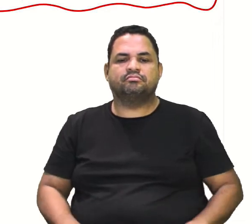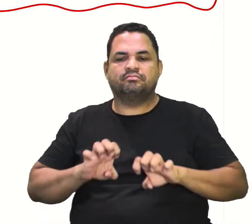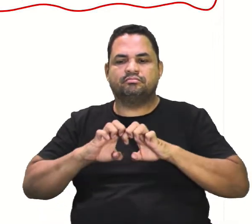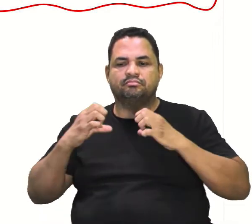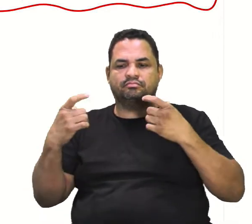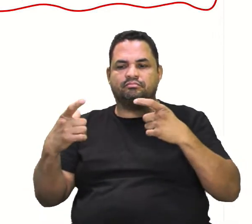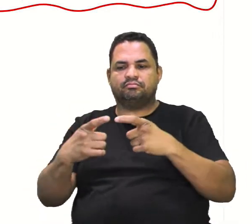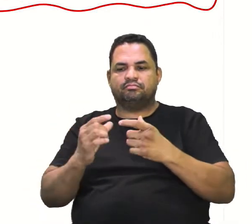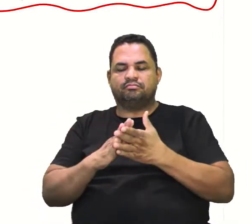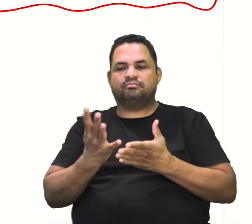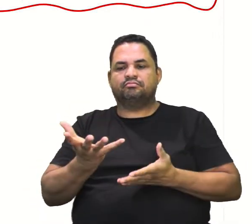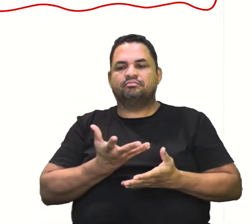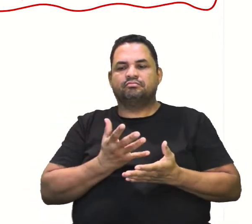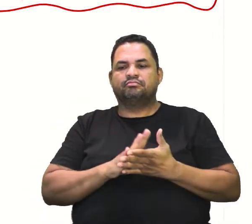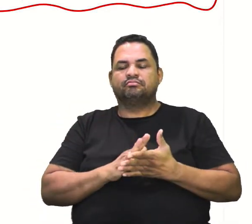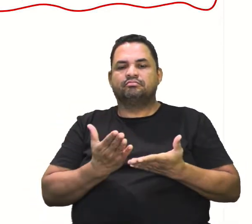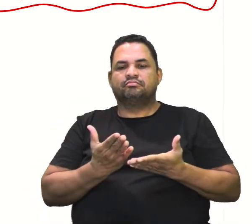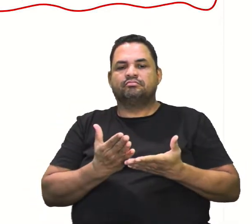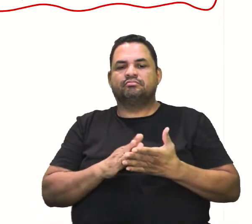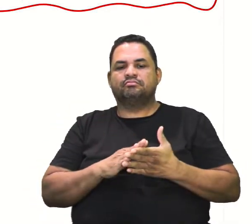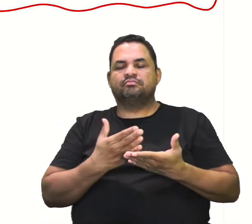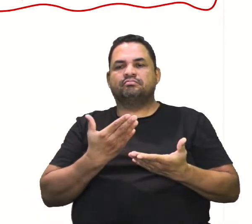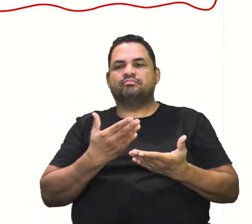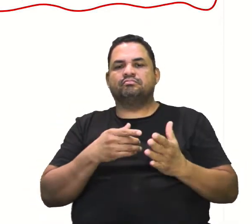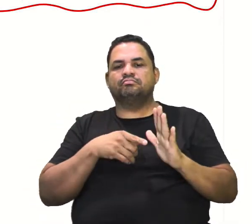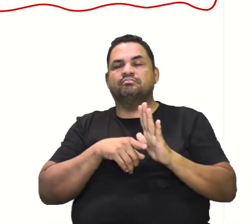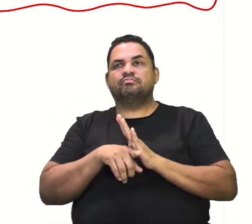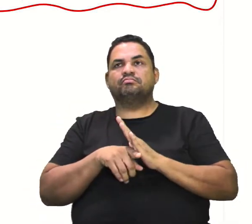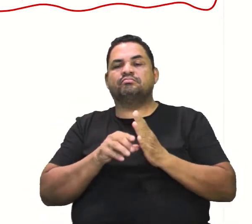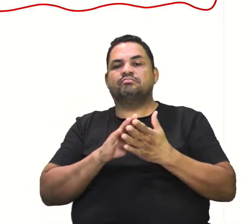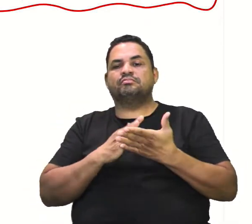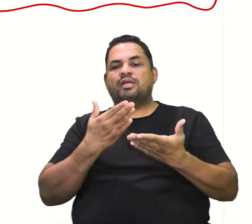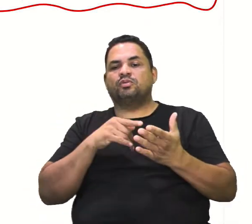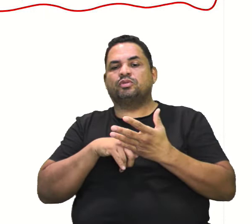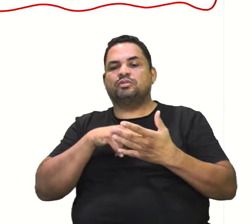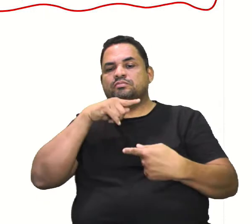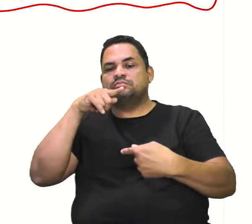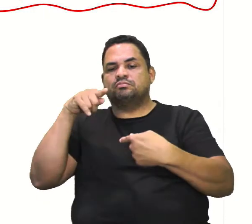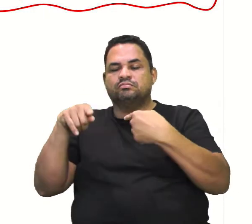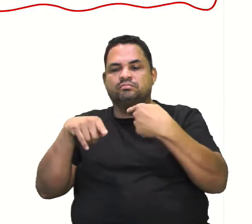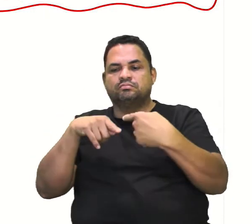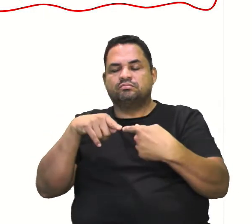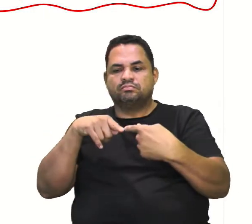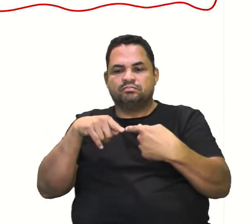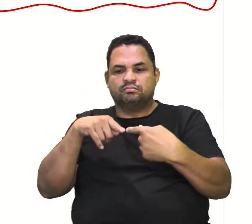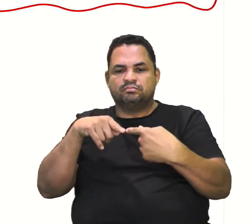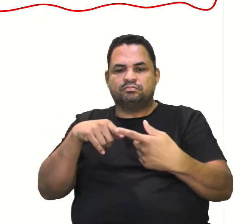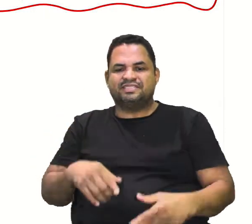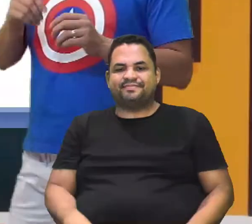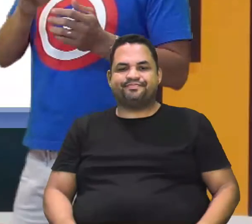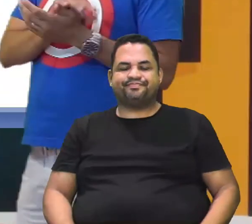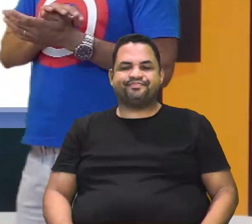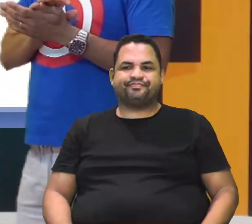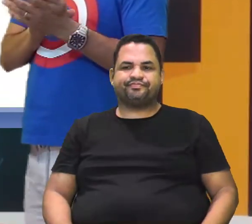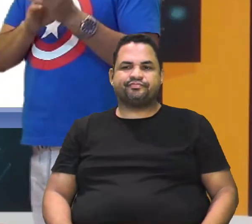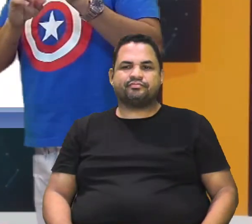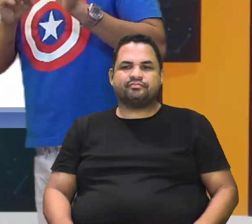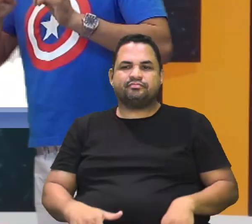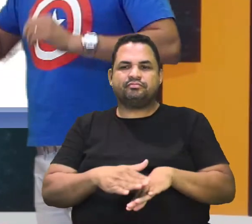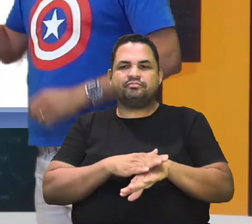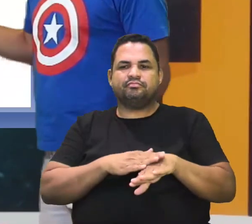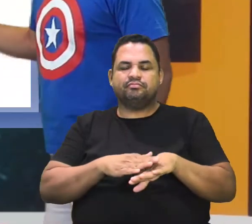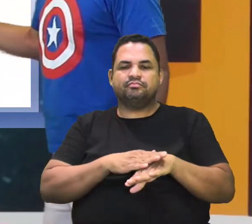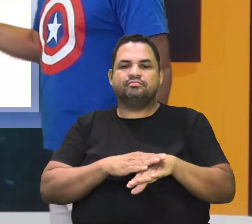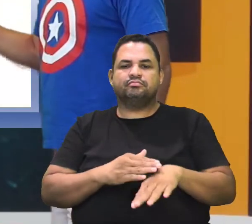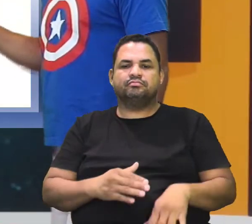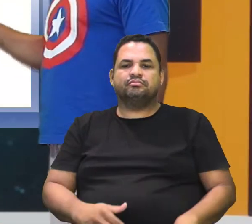elipse, e eu quiser, ele me pede lá no exercício foco, né? Vamos supor que ele me deu a equação, tá aqui, vamos conversar com ele aqui, olhando